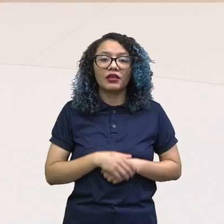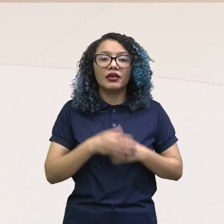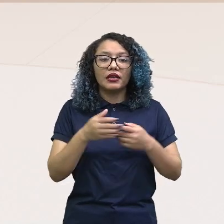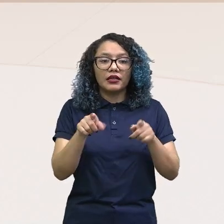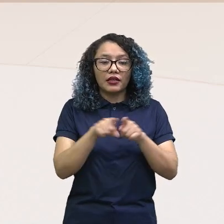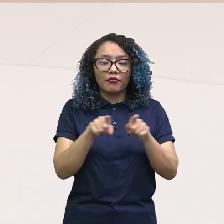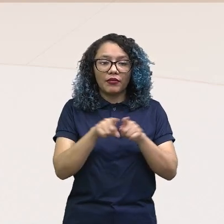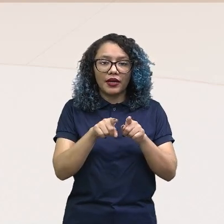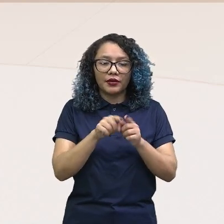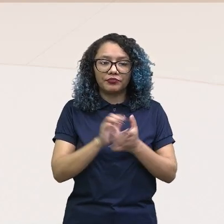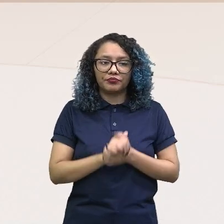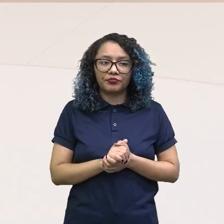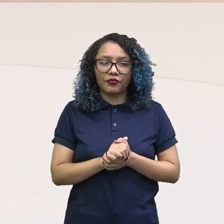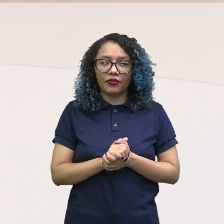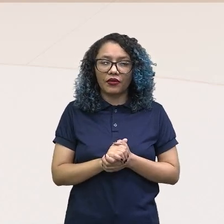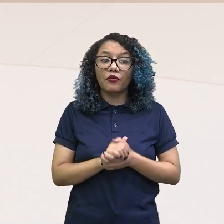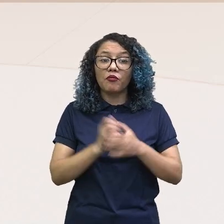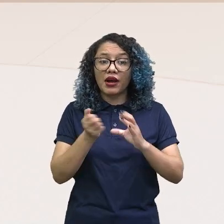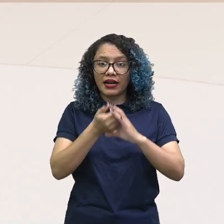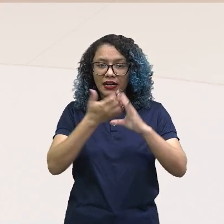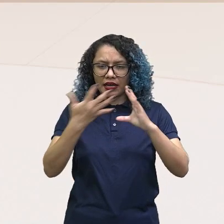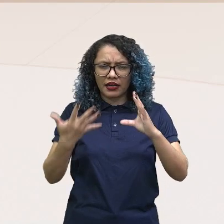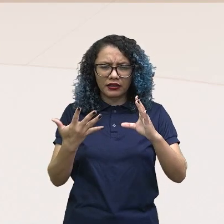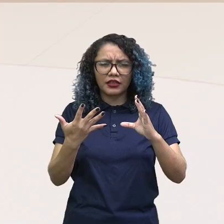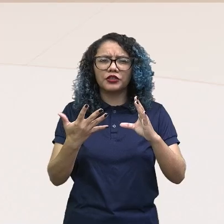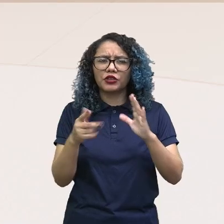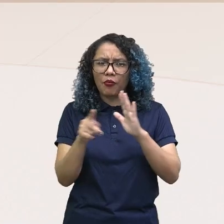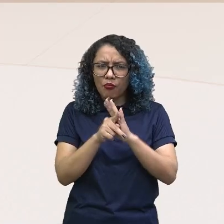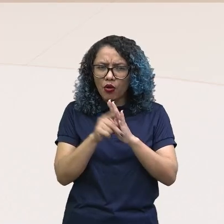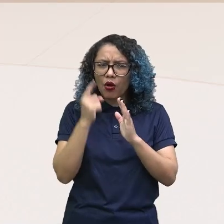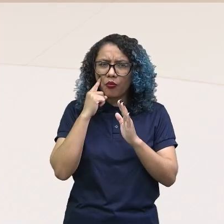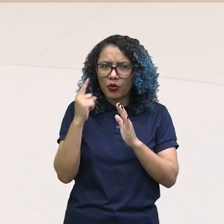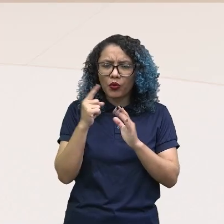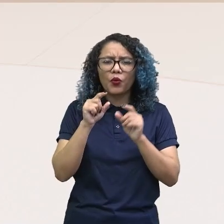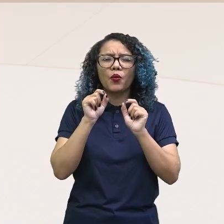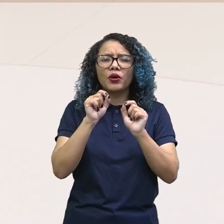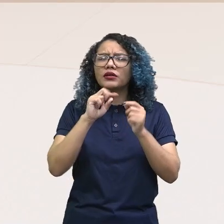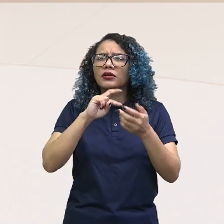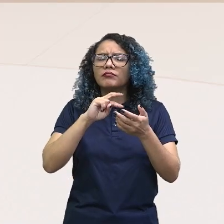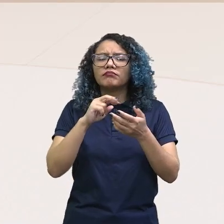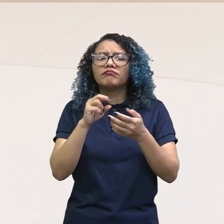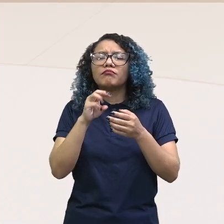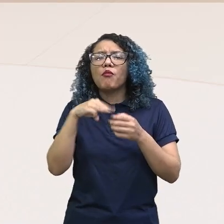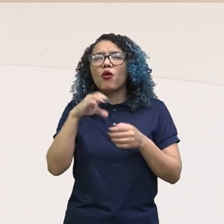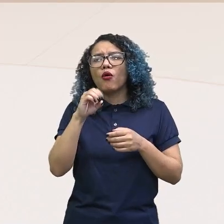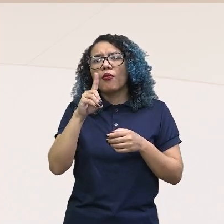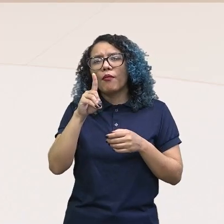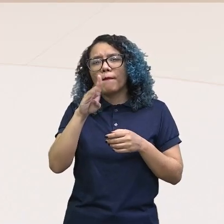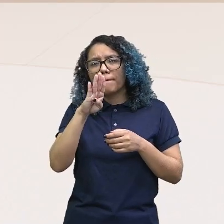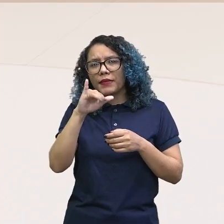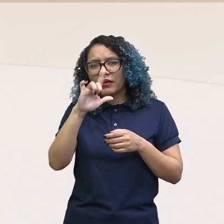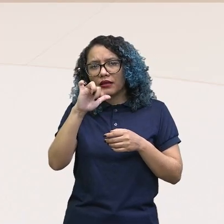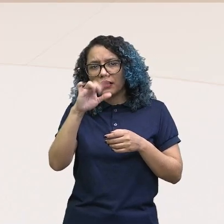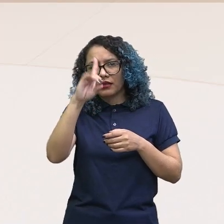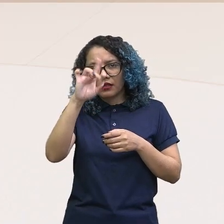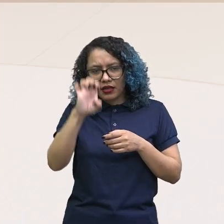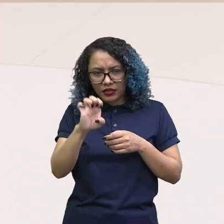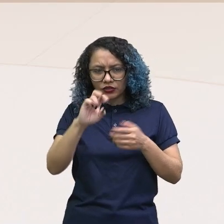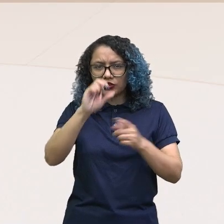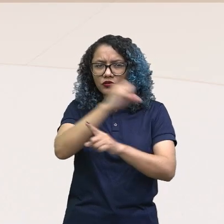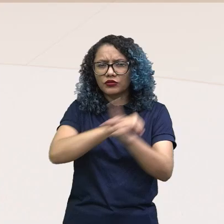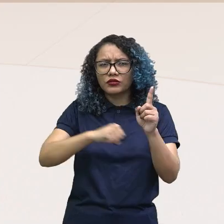características da sociedade estamental é a ausência de mobilidade social, ou seja, a pessoa